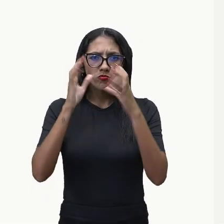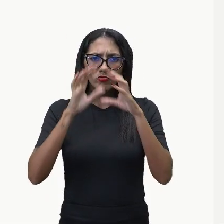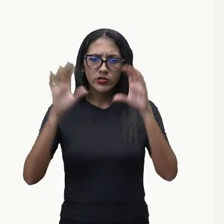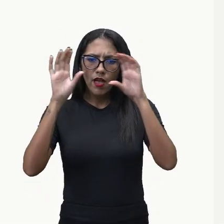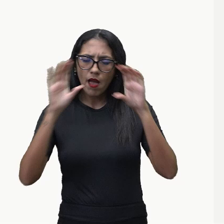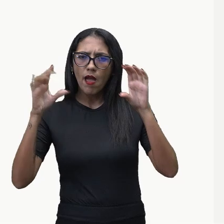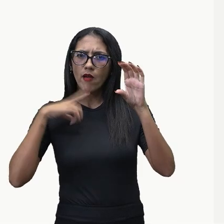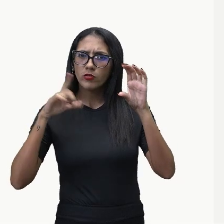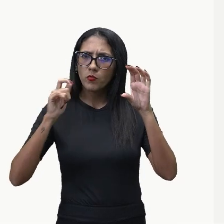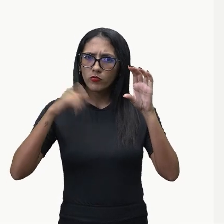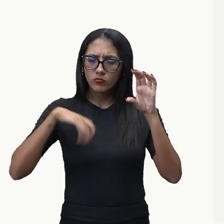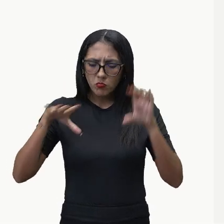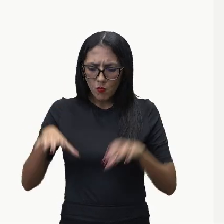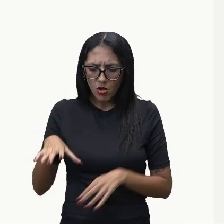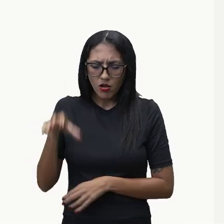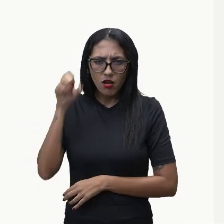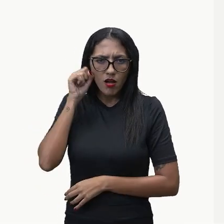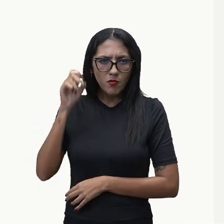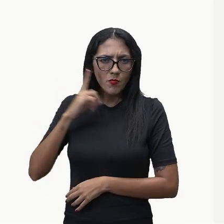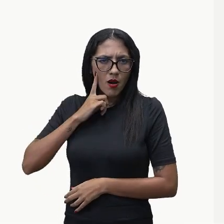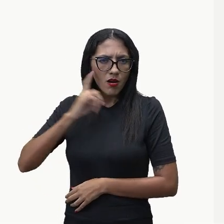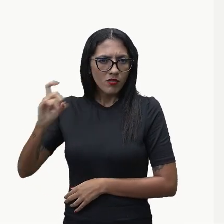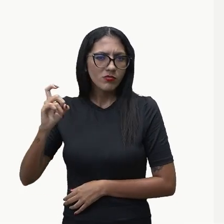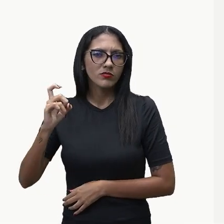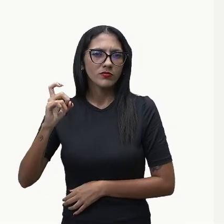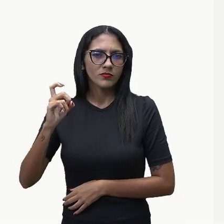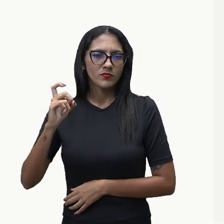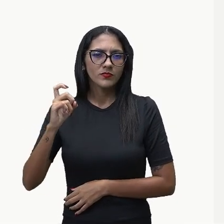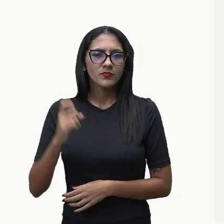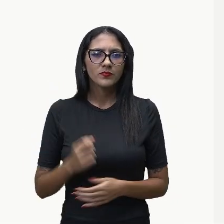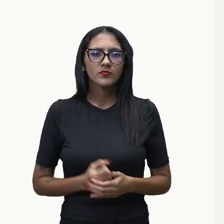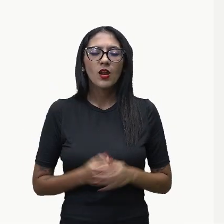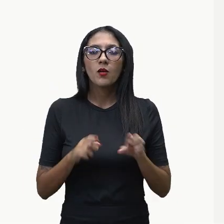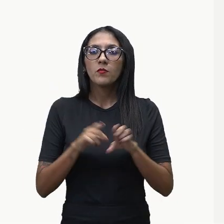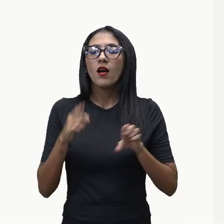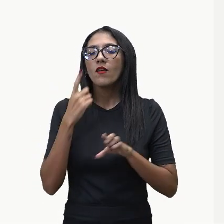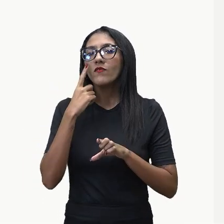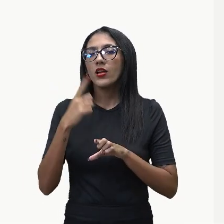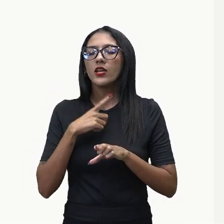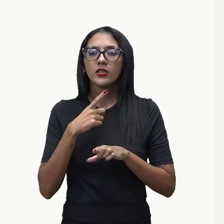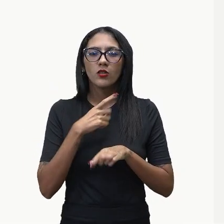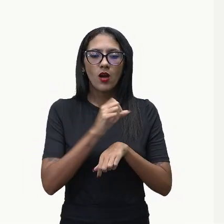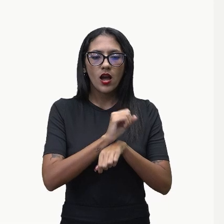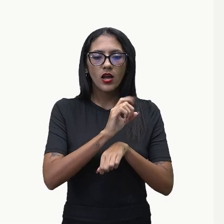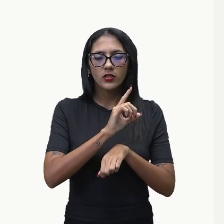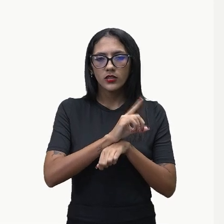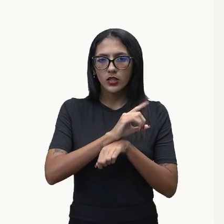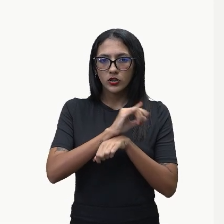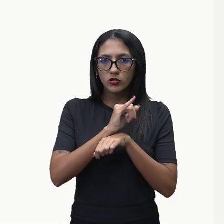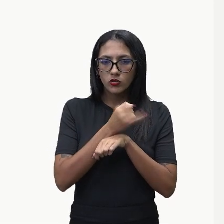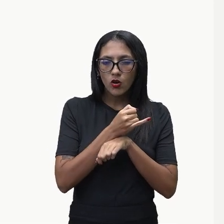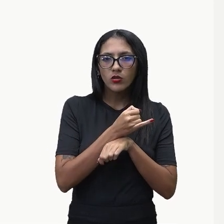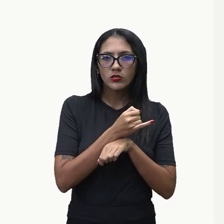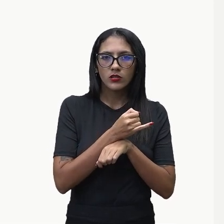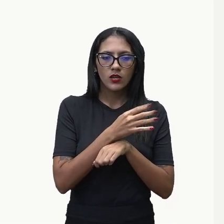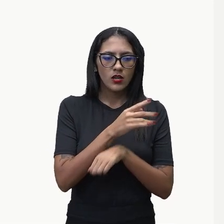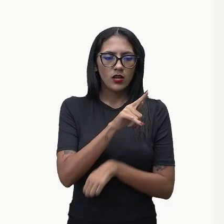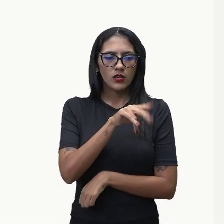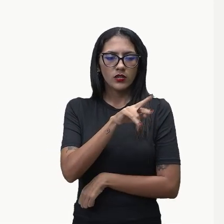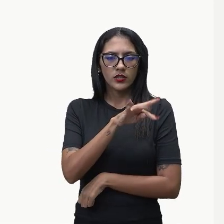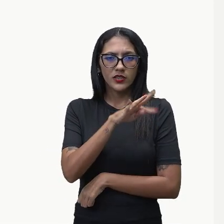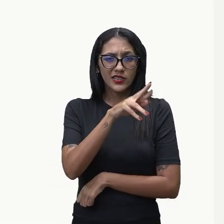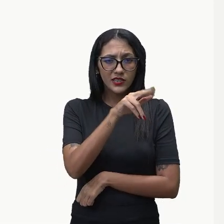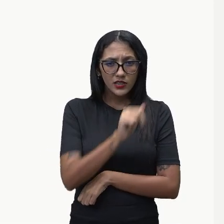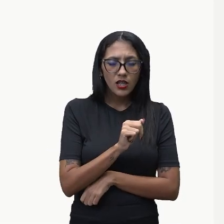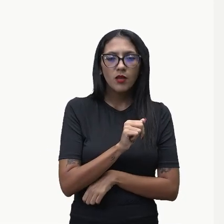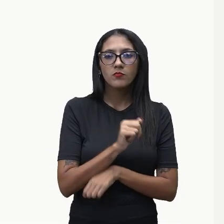ok? E percebam que nós temos o adjunto aqui, ó. A grita ok? E o adjunto completando aqui, dando a